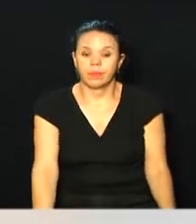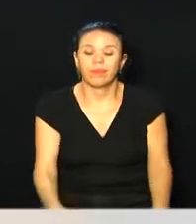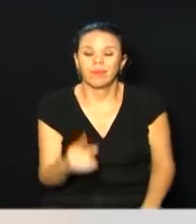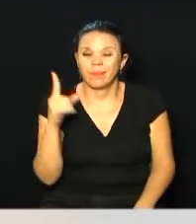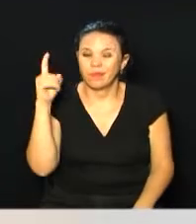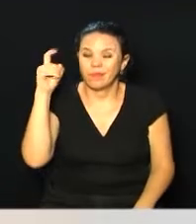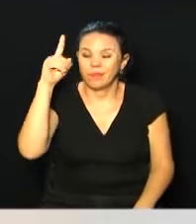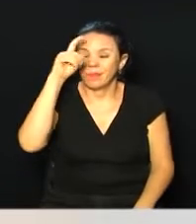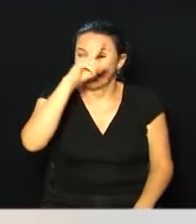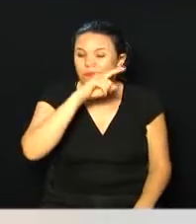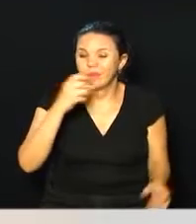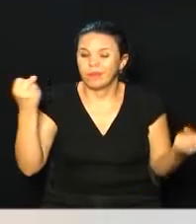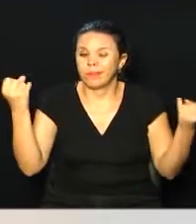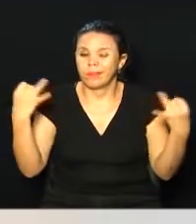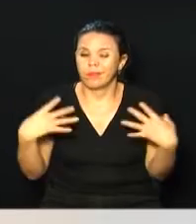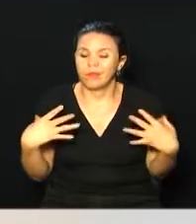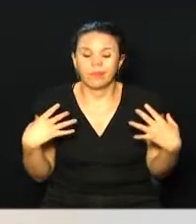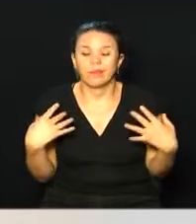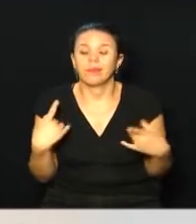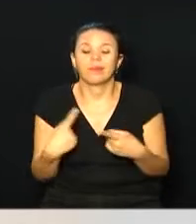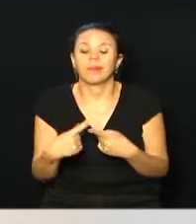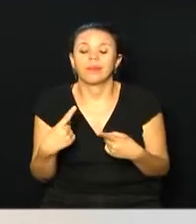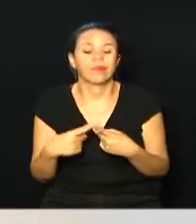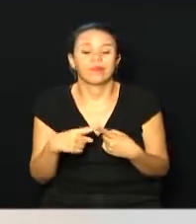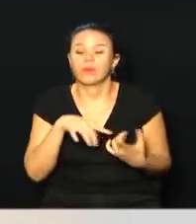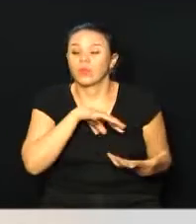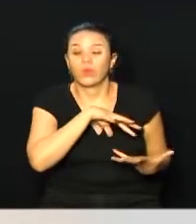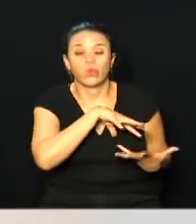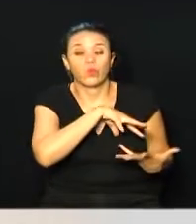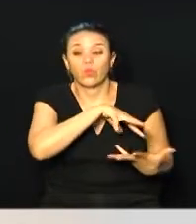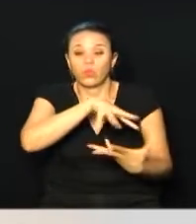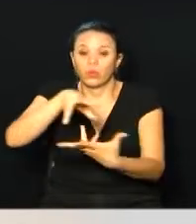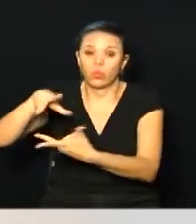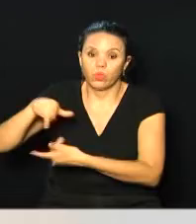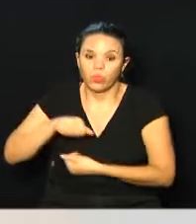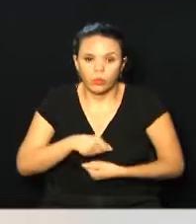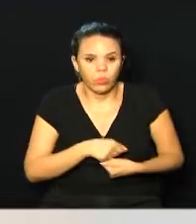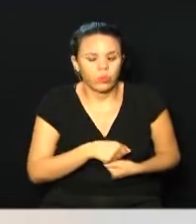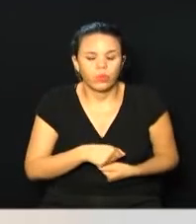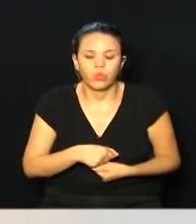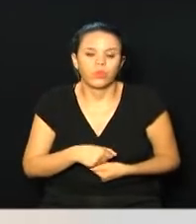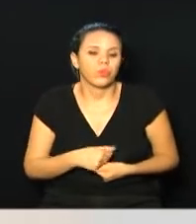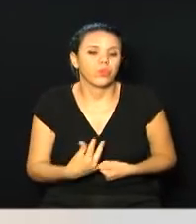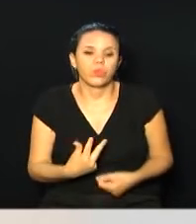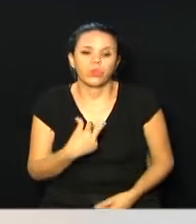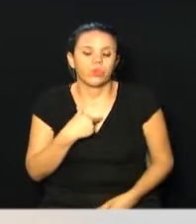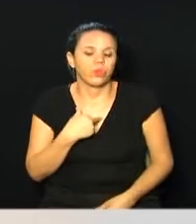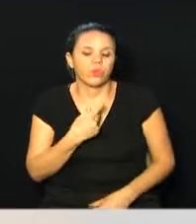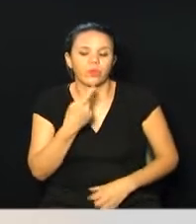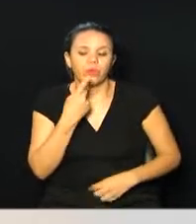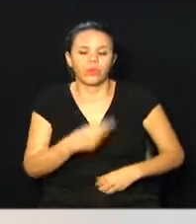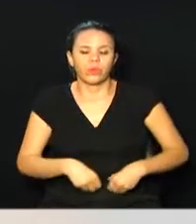difícil em todo o mundo, né? Porque não dá para falar